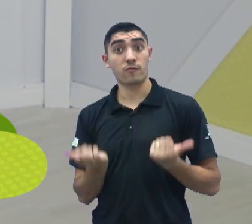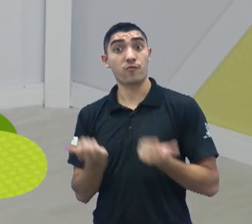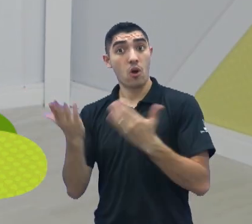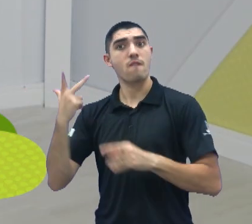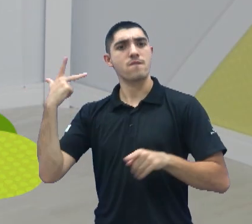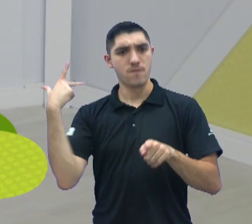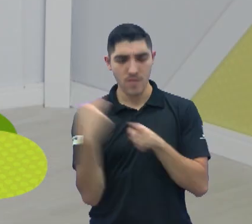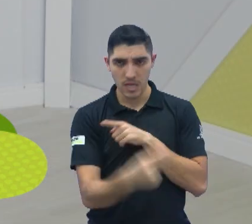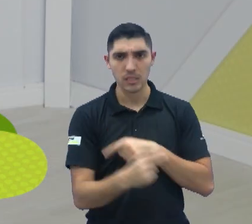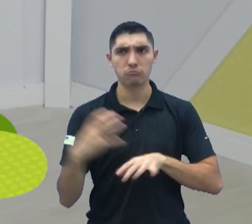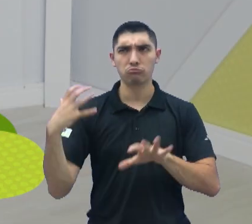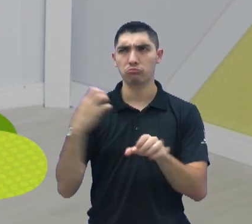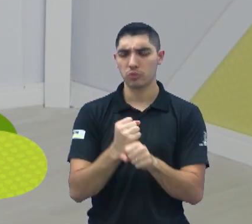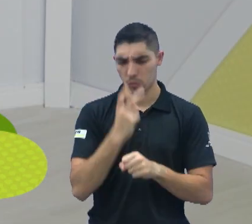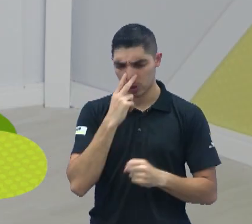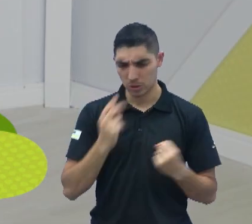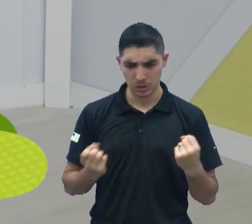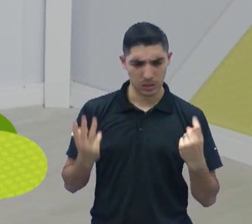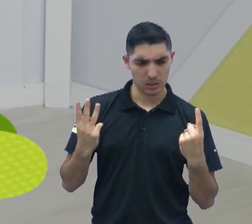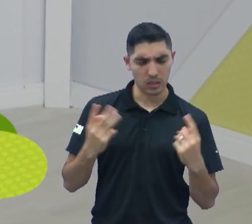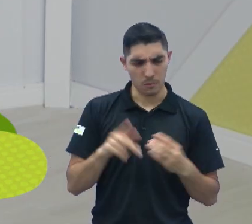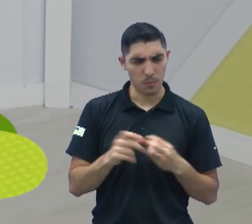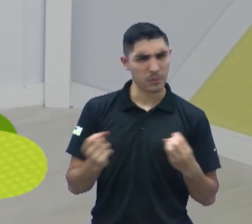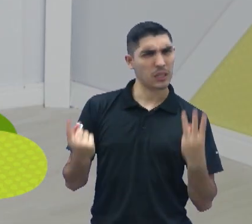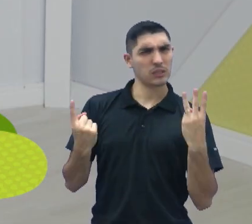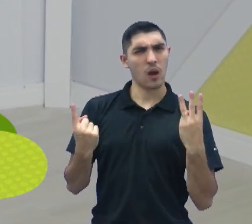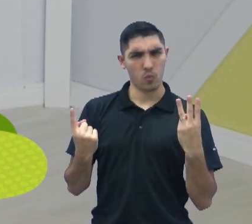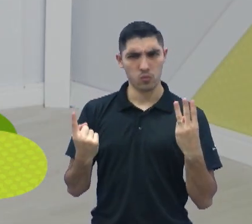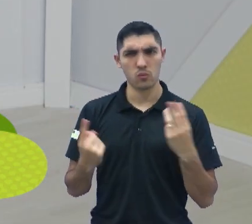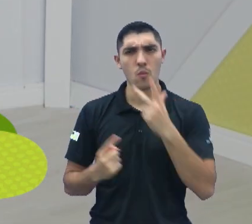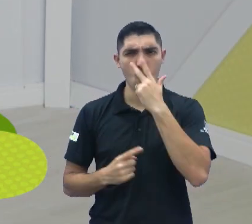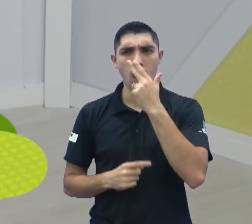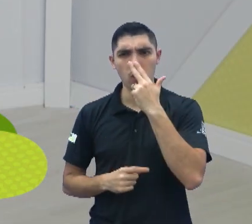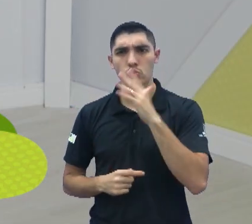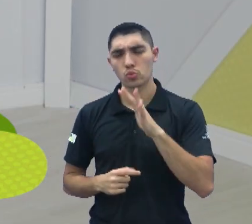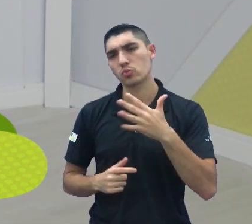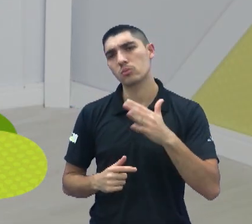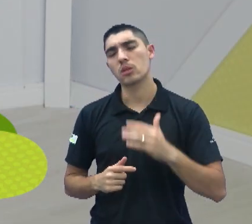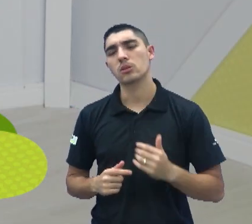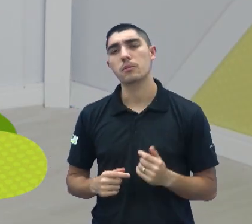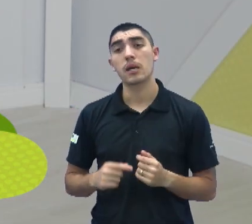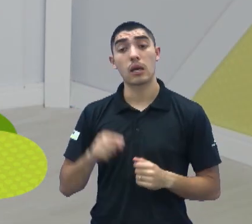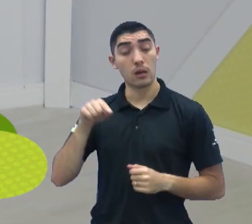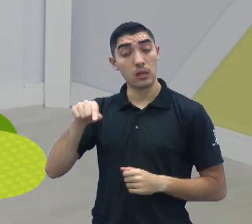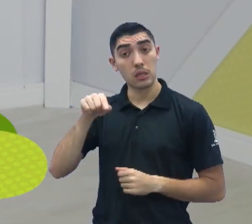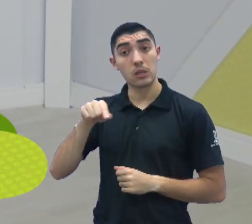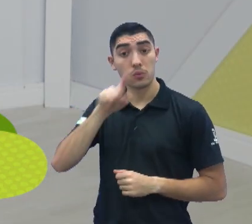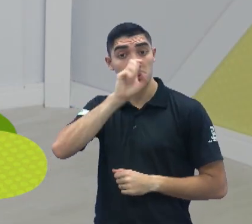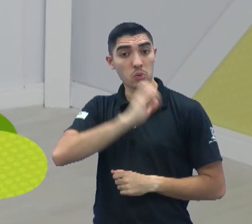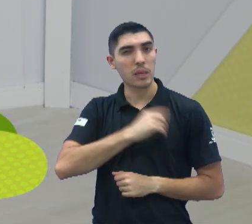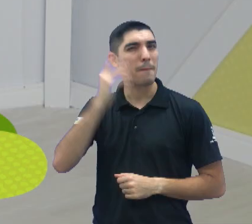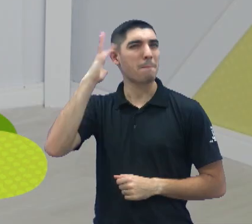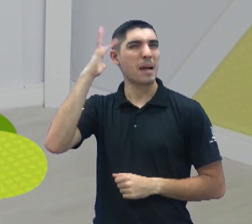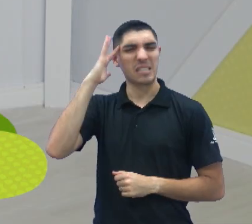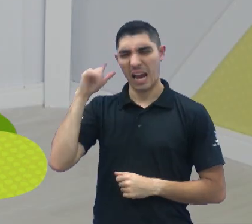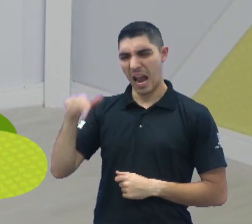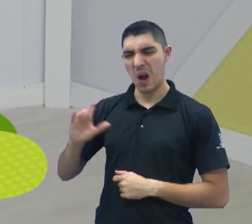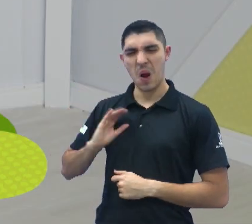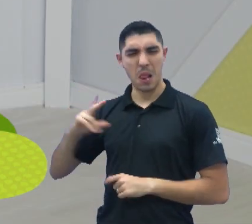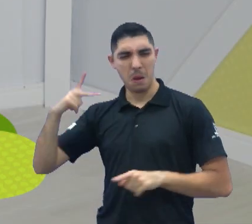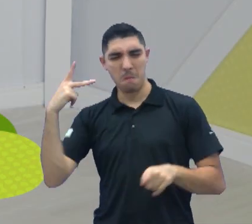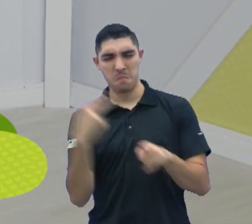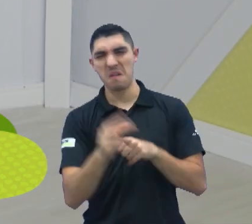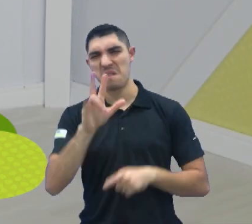por 3-1, enfim, devolveu a derrota não pelo mesmo placar, mas conseguiu devolver onde todo mundo achava que o Corinthians ia golear. Enfim,